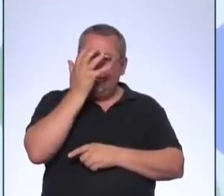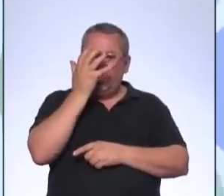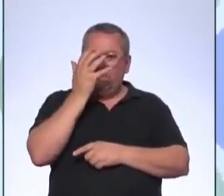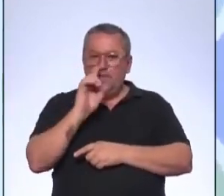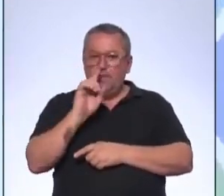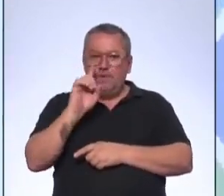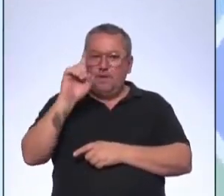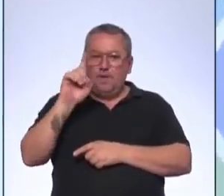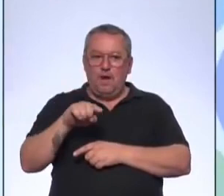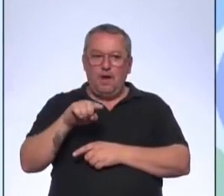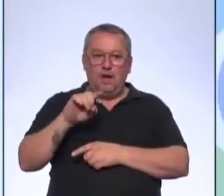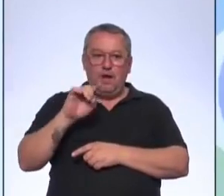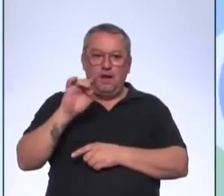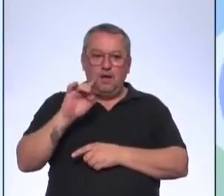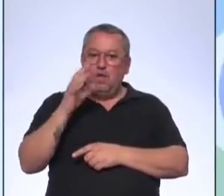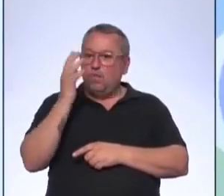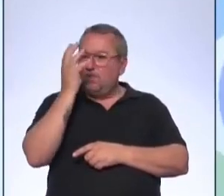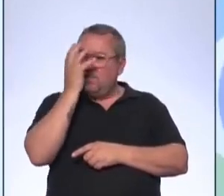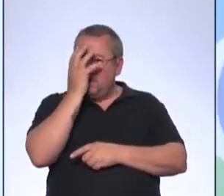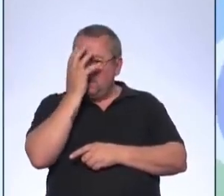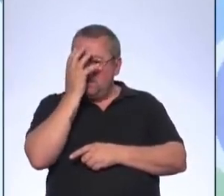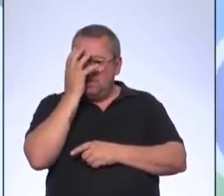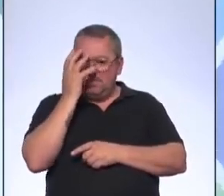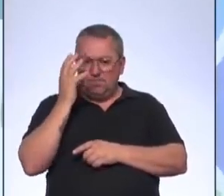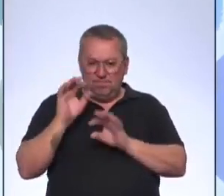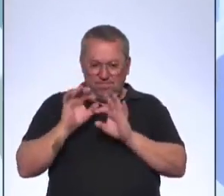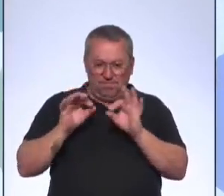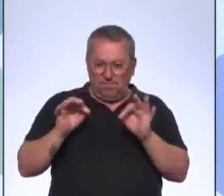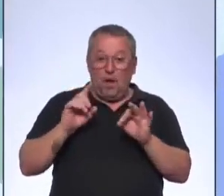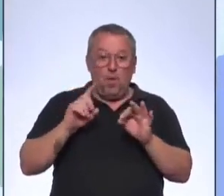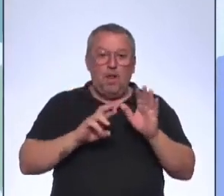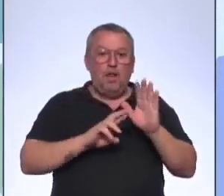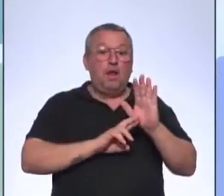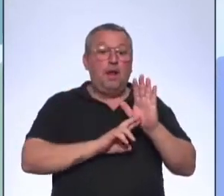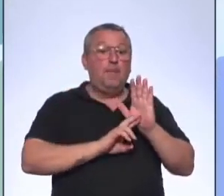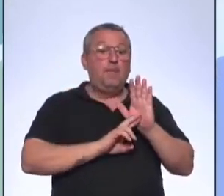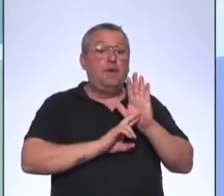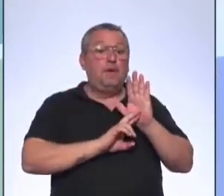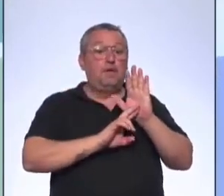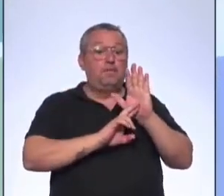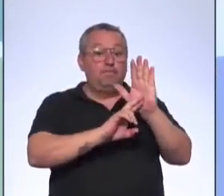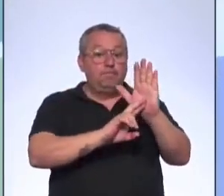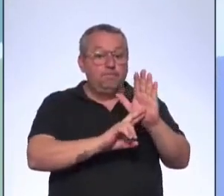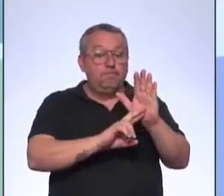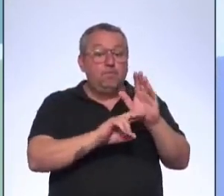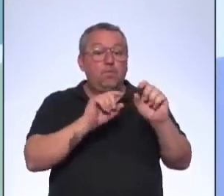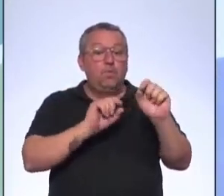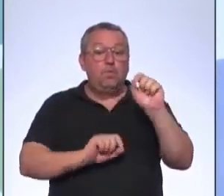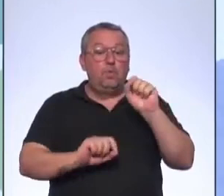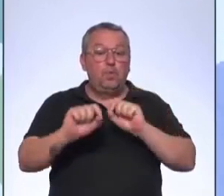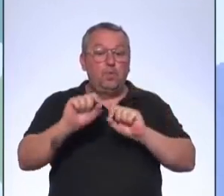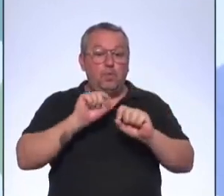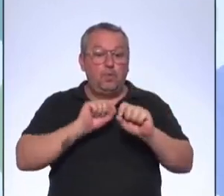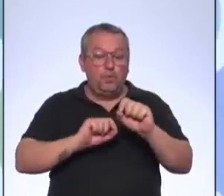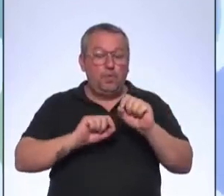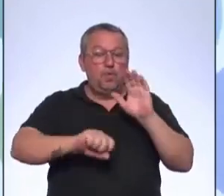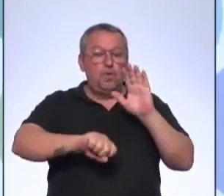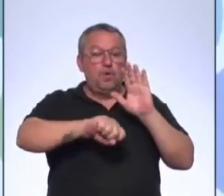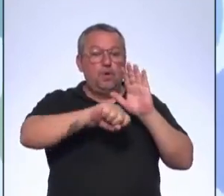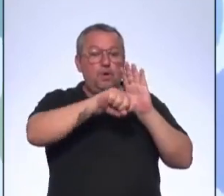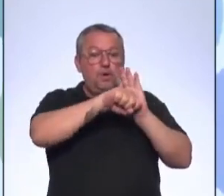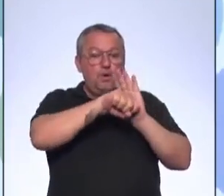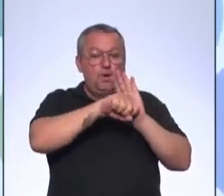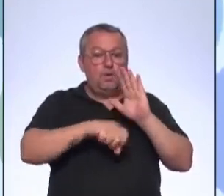são simplesmente máscaras. Elas têm uma representação, um